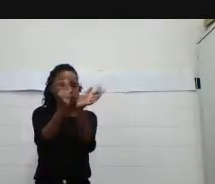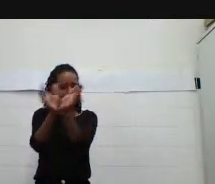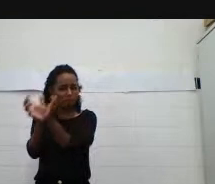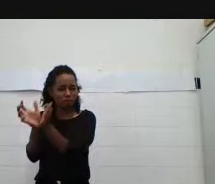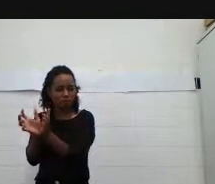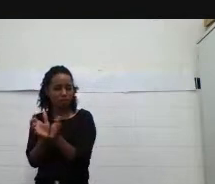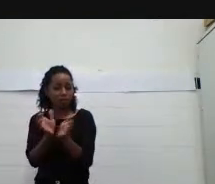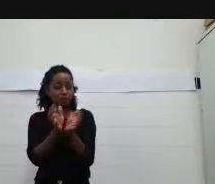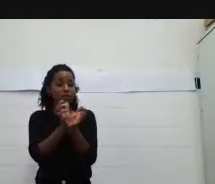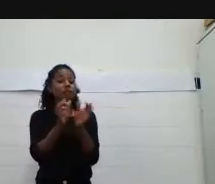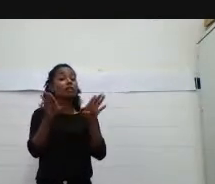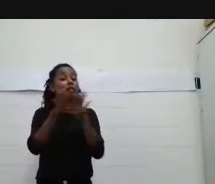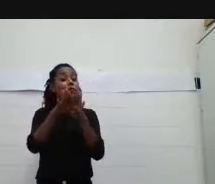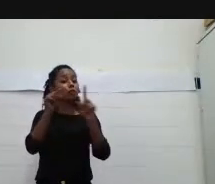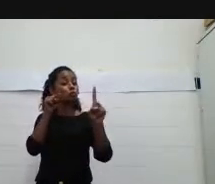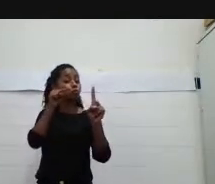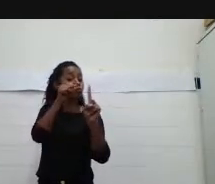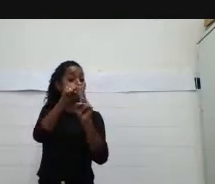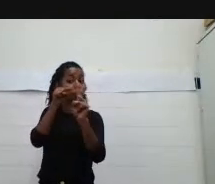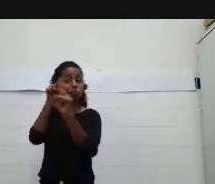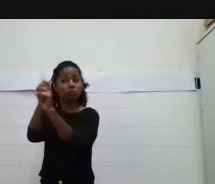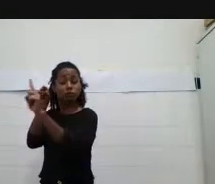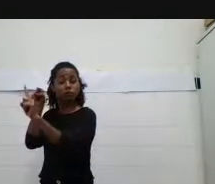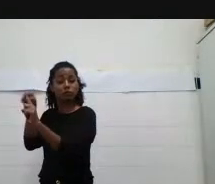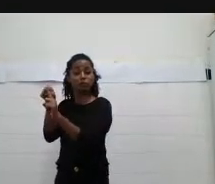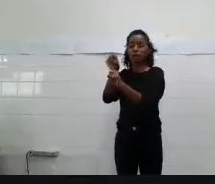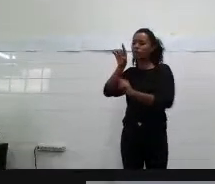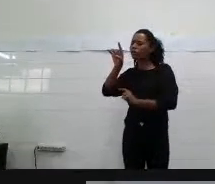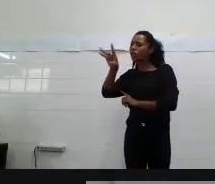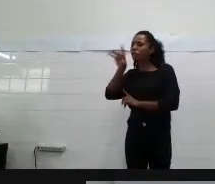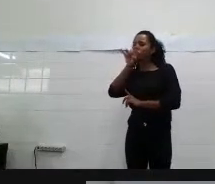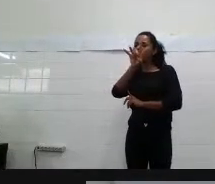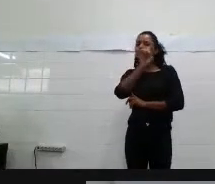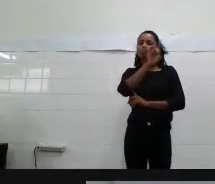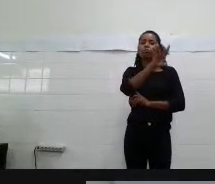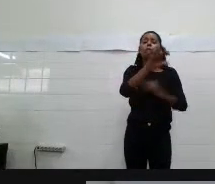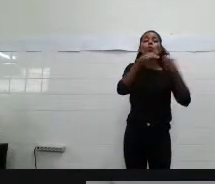infinitos objetivos, né, que cada grupo tem.